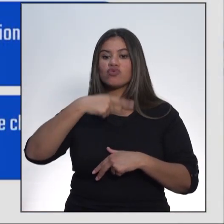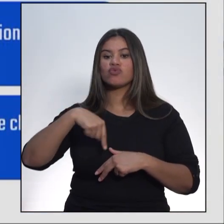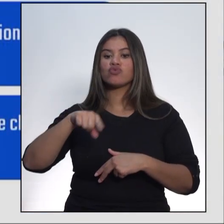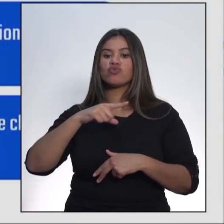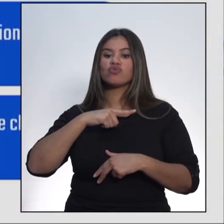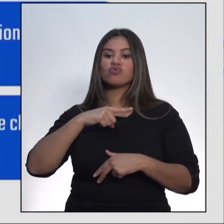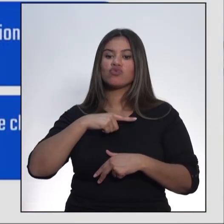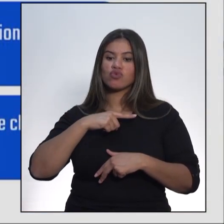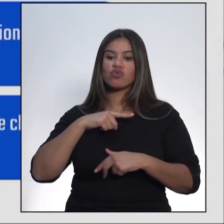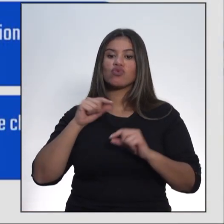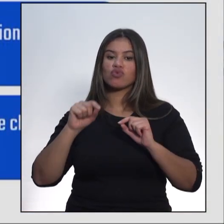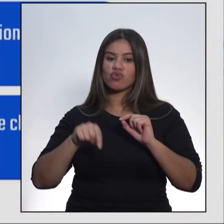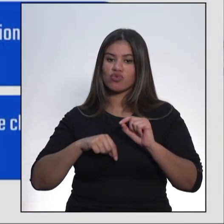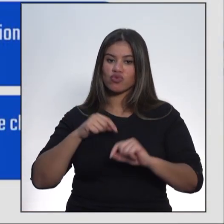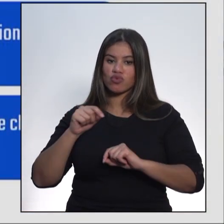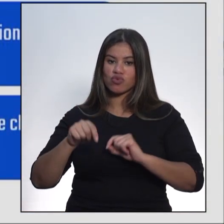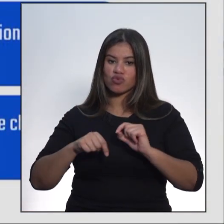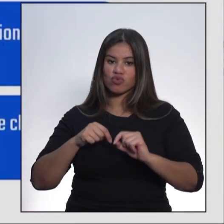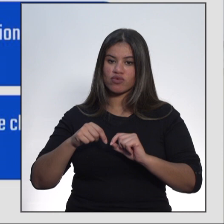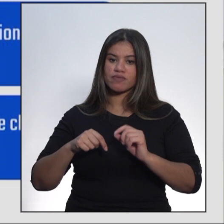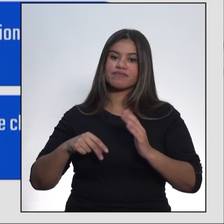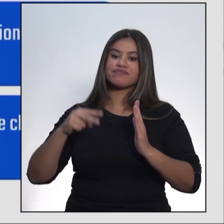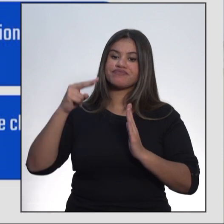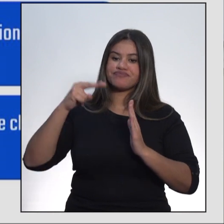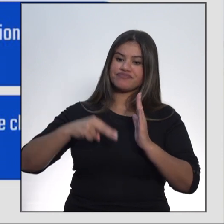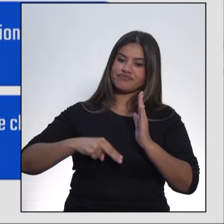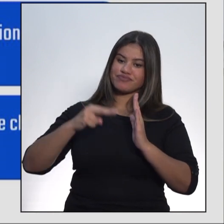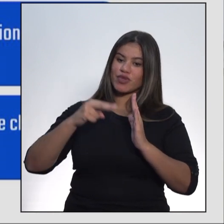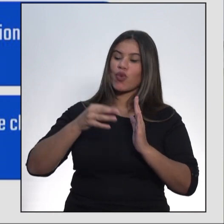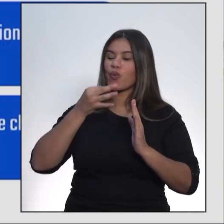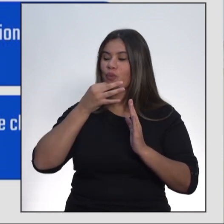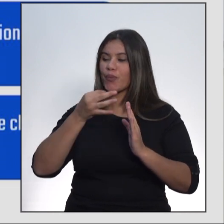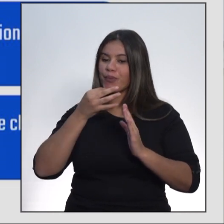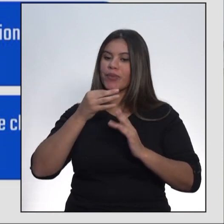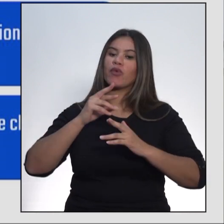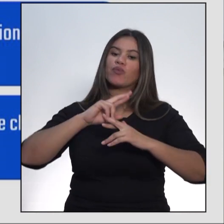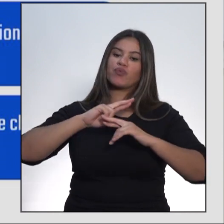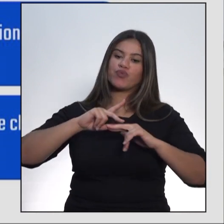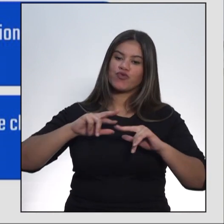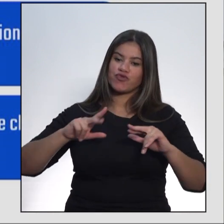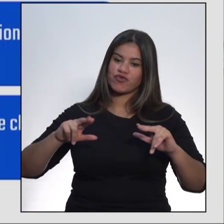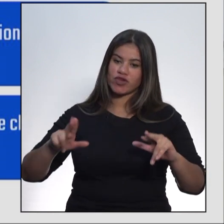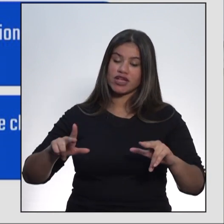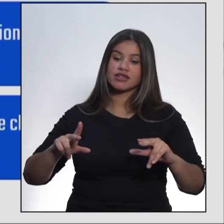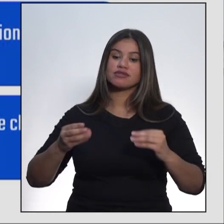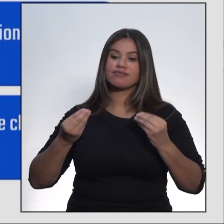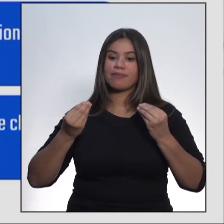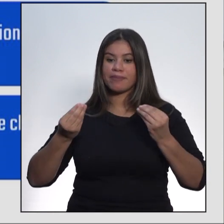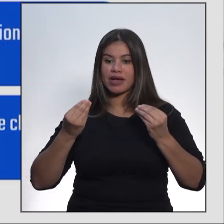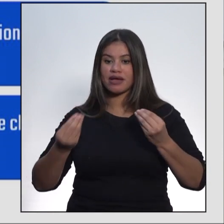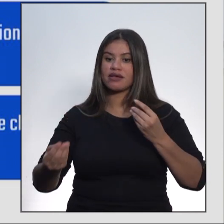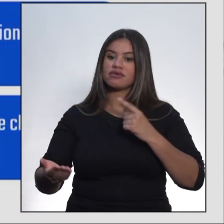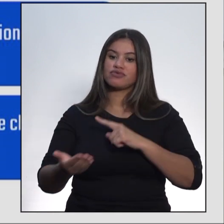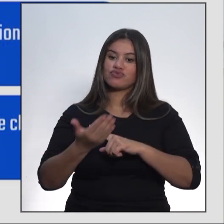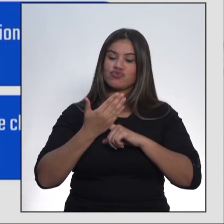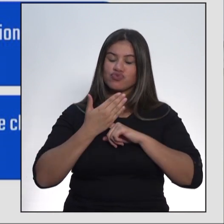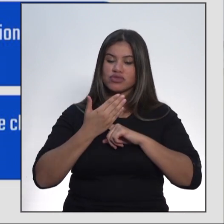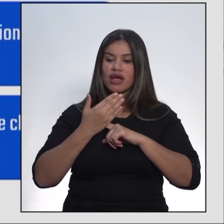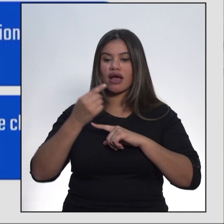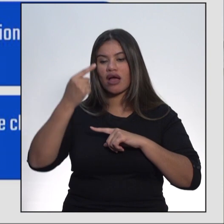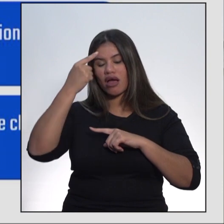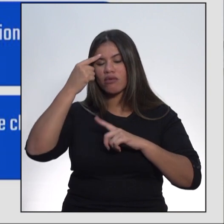Leio vários pontos de vista. Eles podem te ajudar a construir